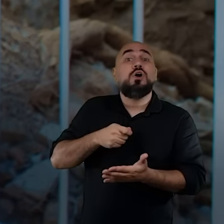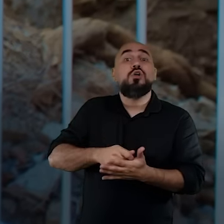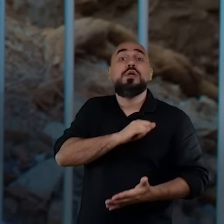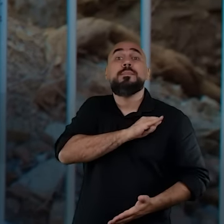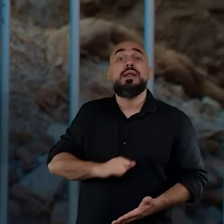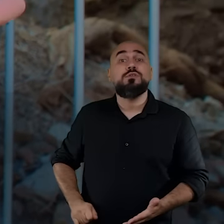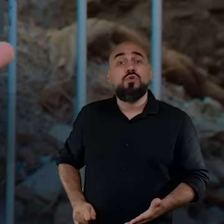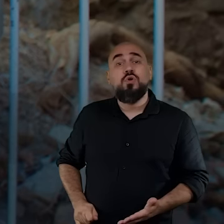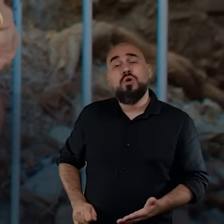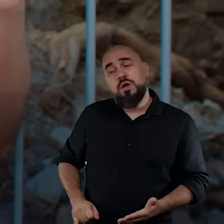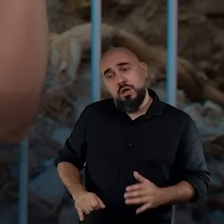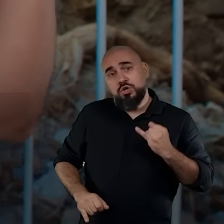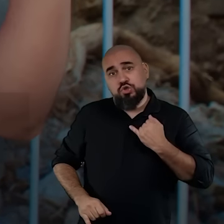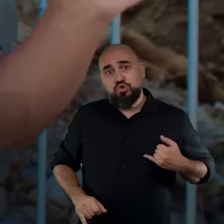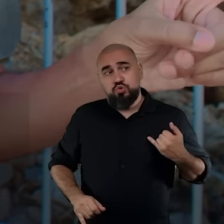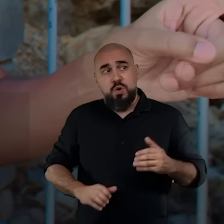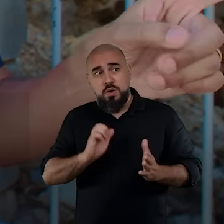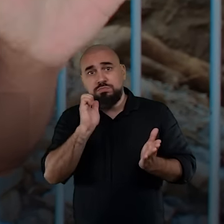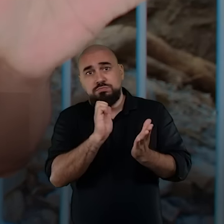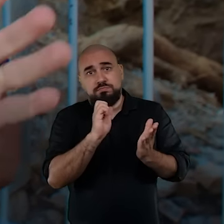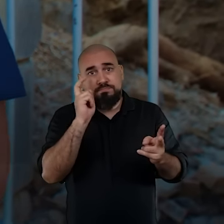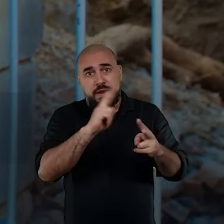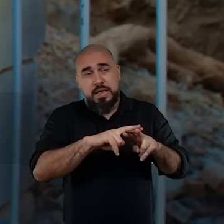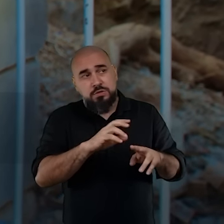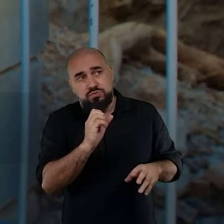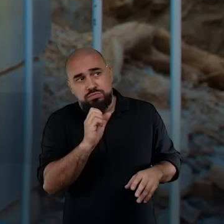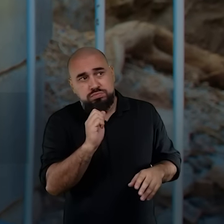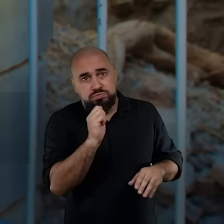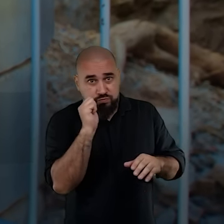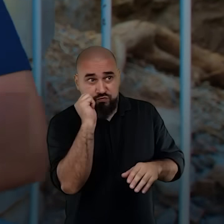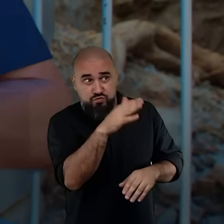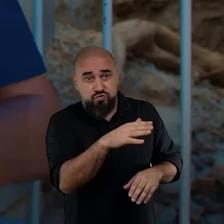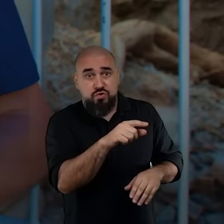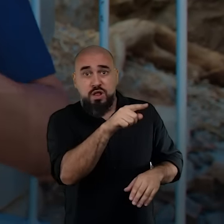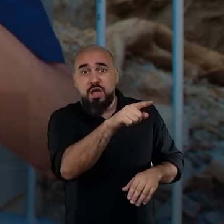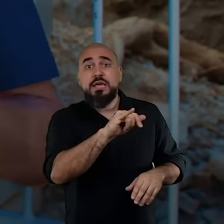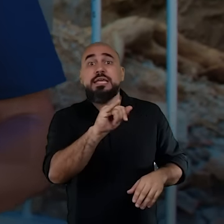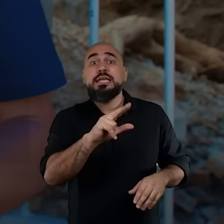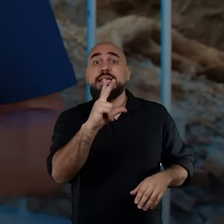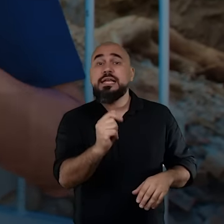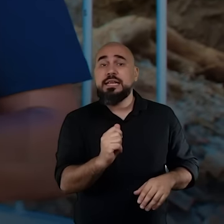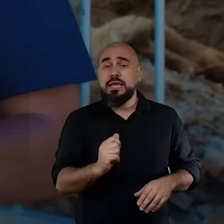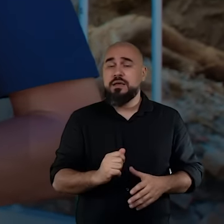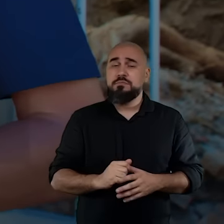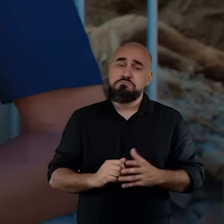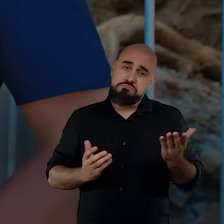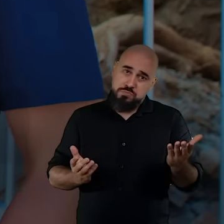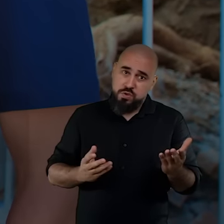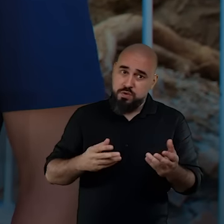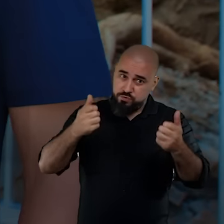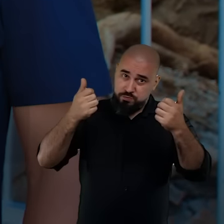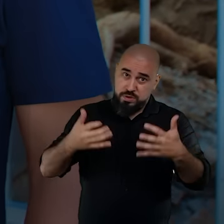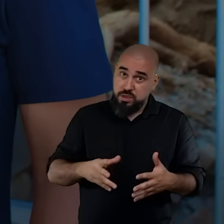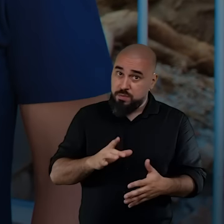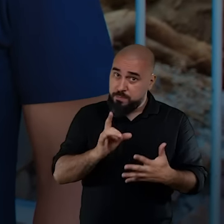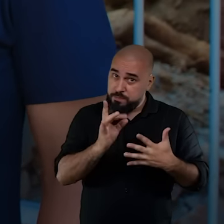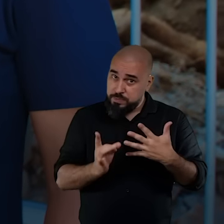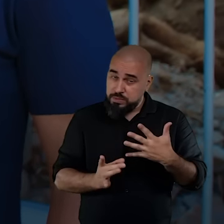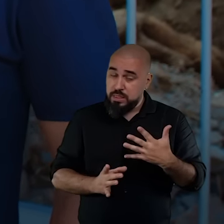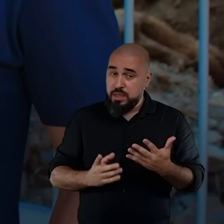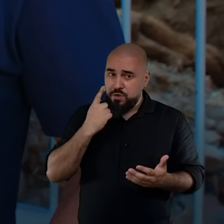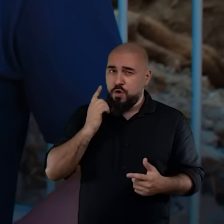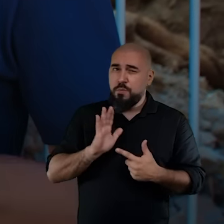o exílio do apóstolo João para a ilha de Patmos. Ou seja, cada detalhe aqui conta um pedacinho da Bíblia Sagrada. Agora sim, a gente pode entrar